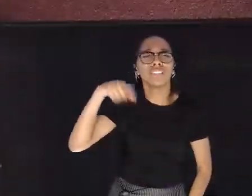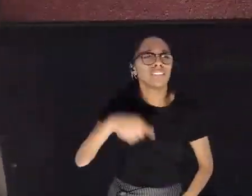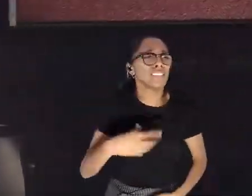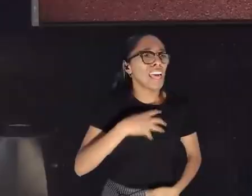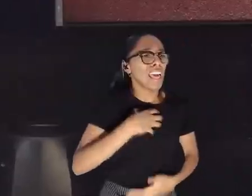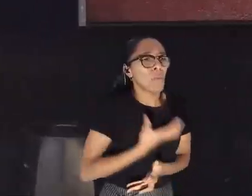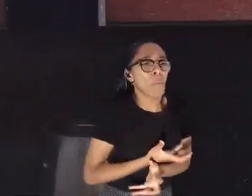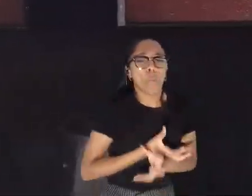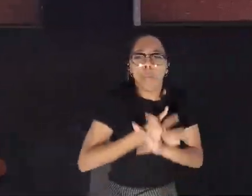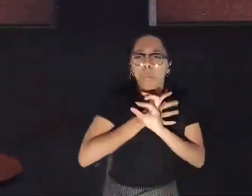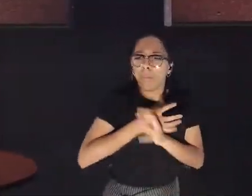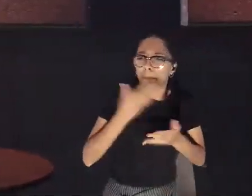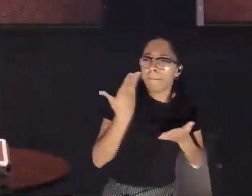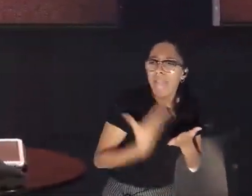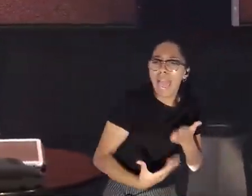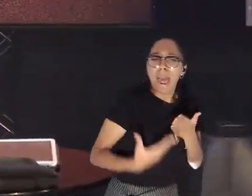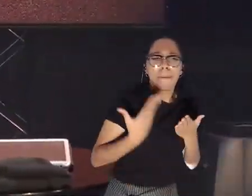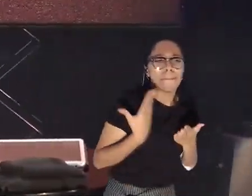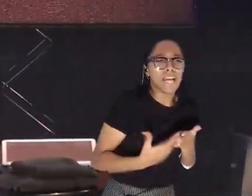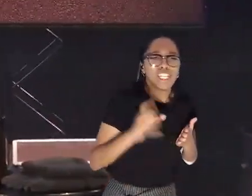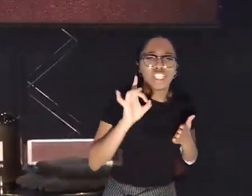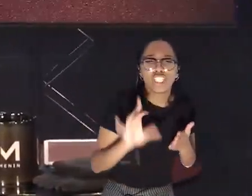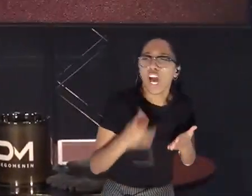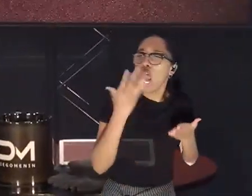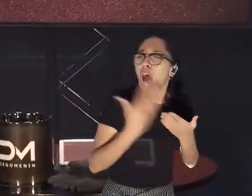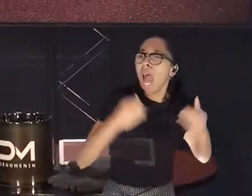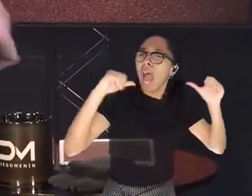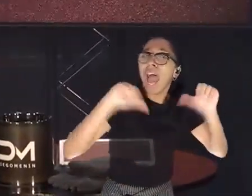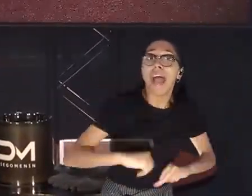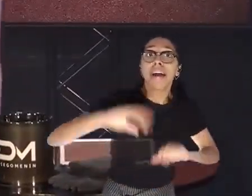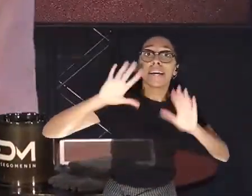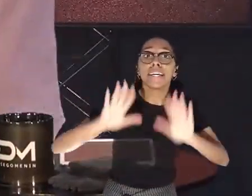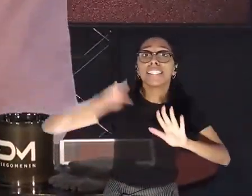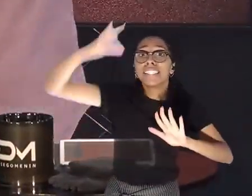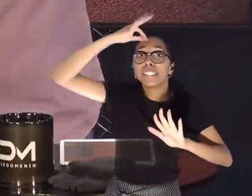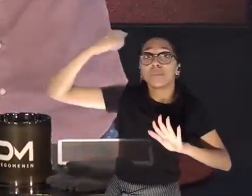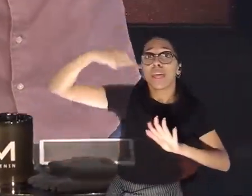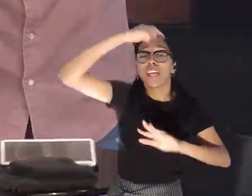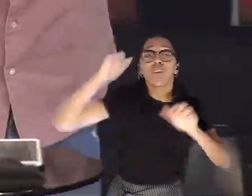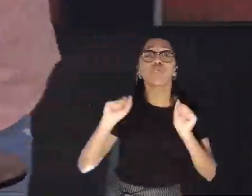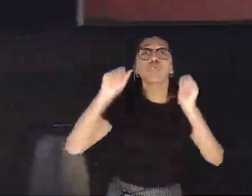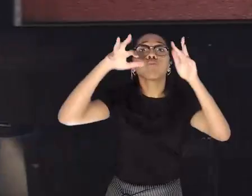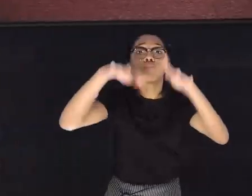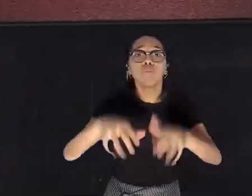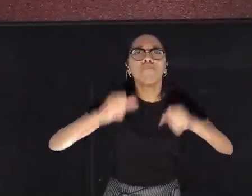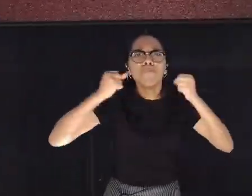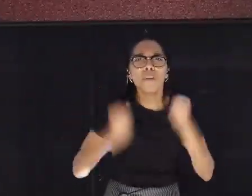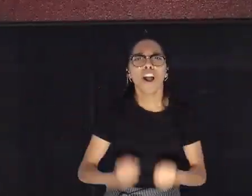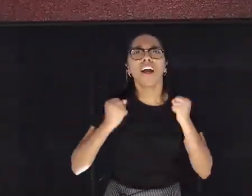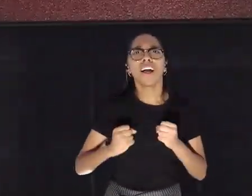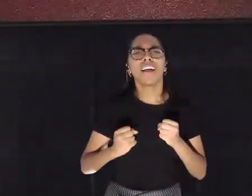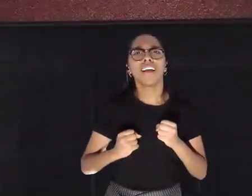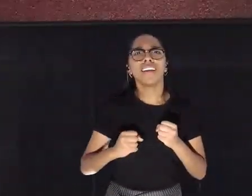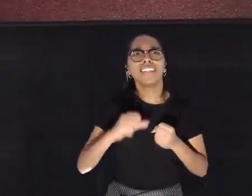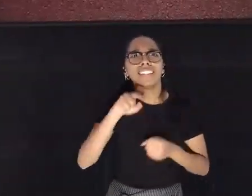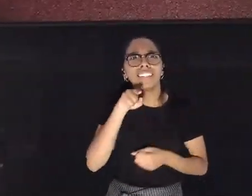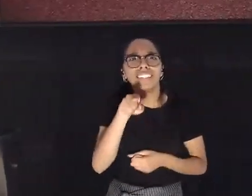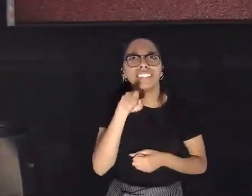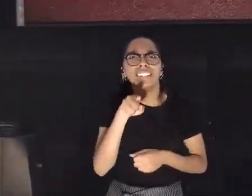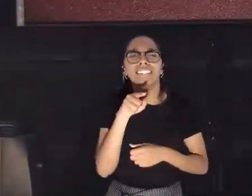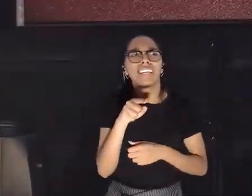perco. Todos os dias. Você vai chegar em casa exausto e vai acordar